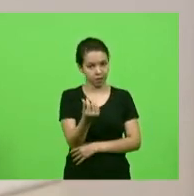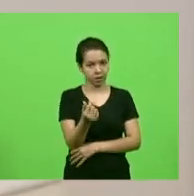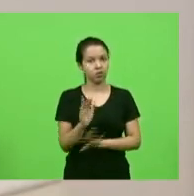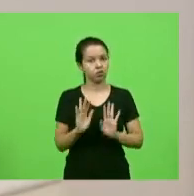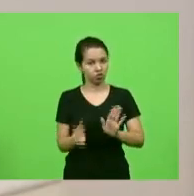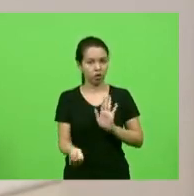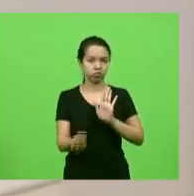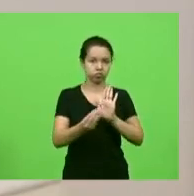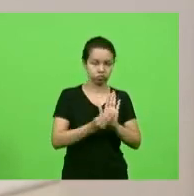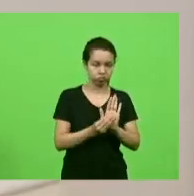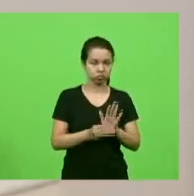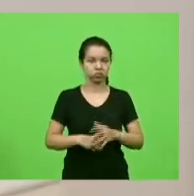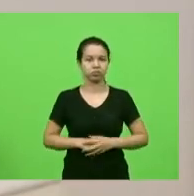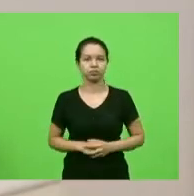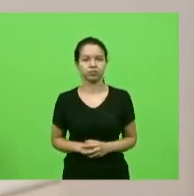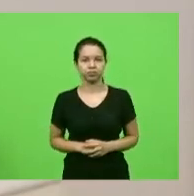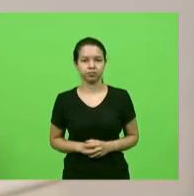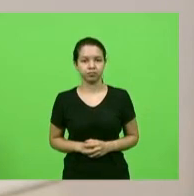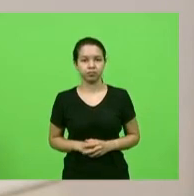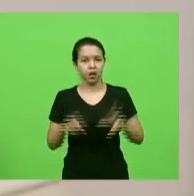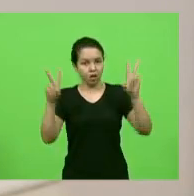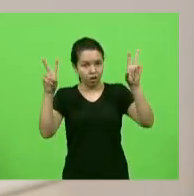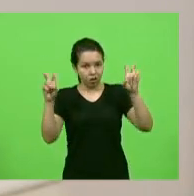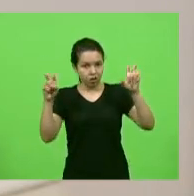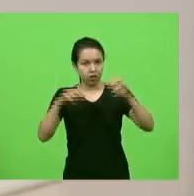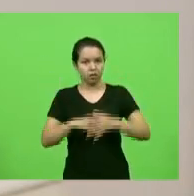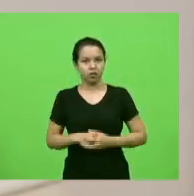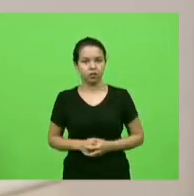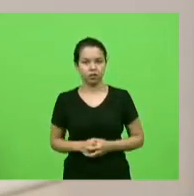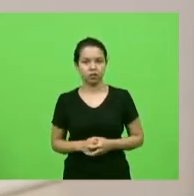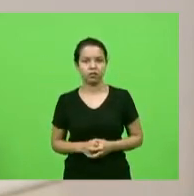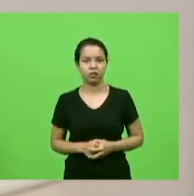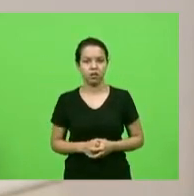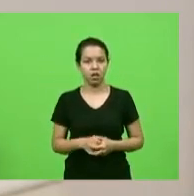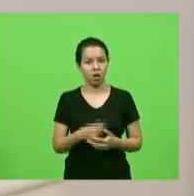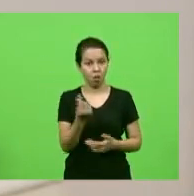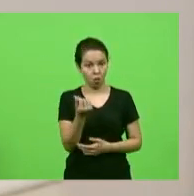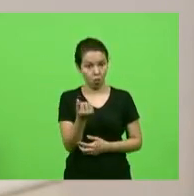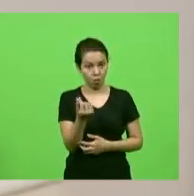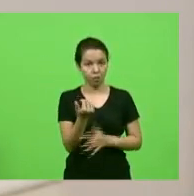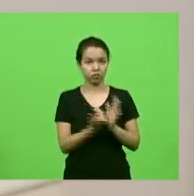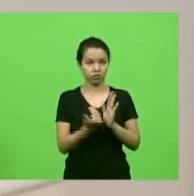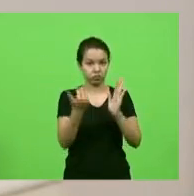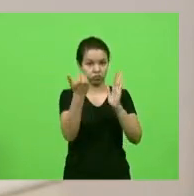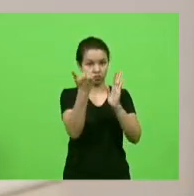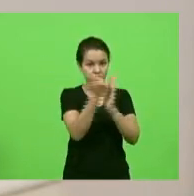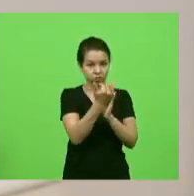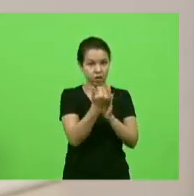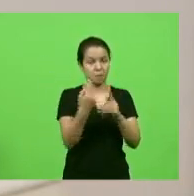abre aspas, largamente noticiado a elevação de preços do mercado em razão da